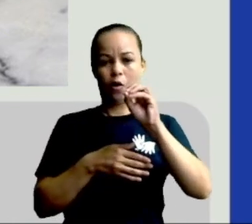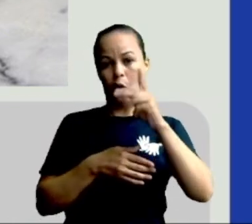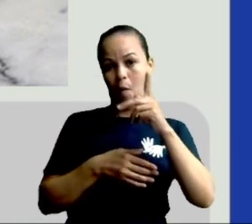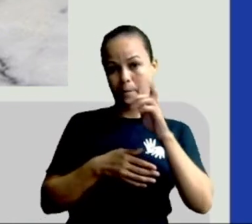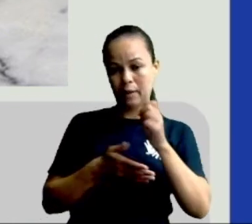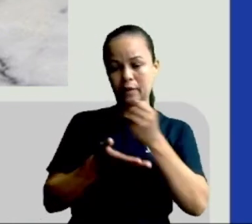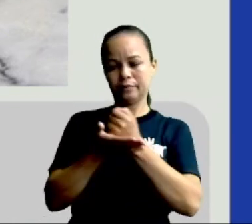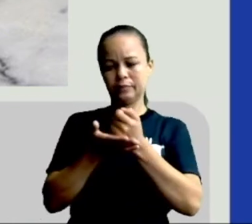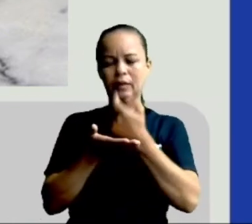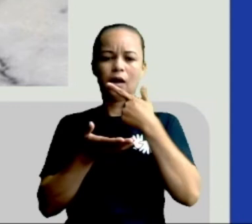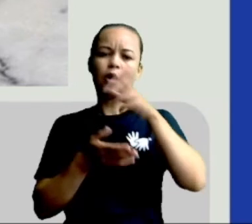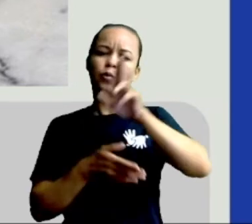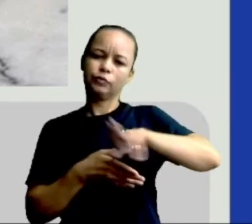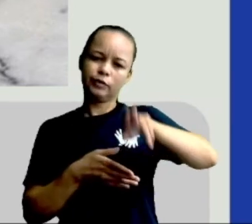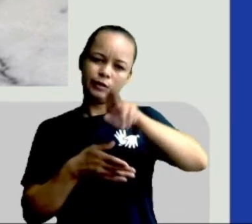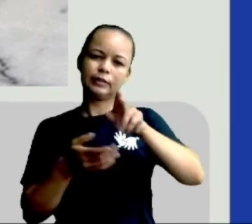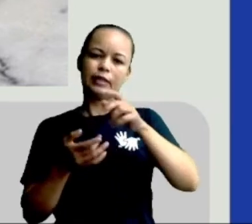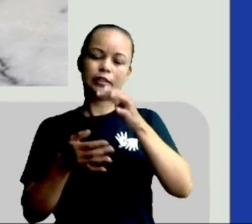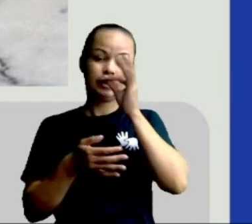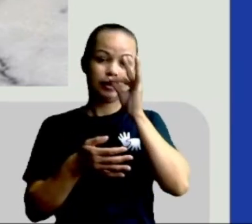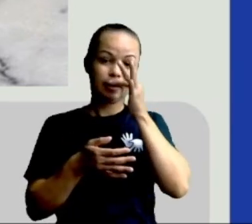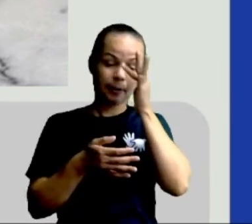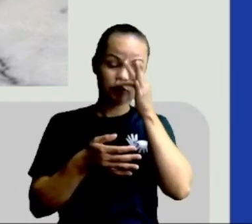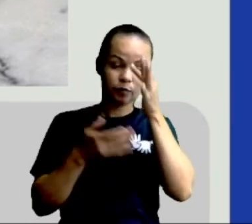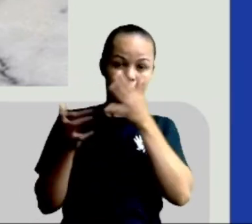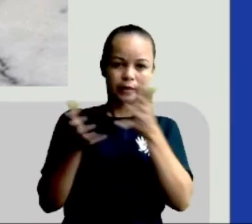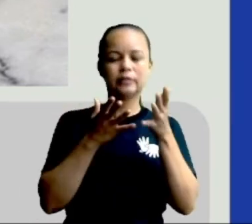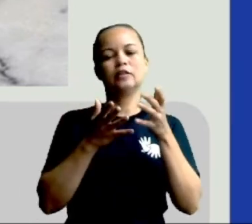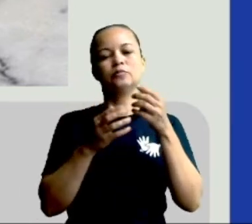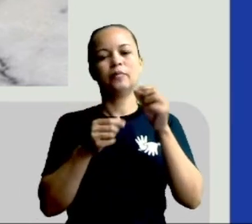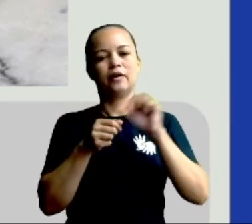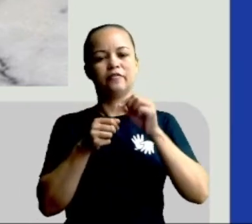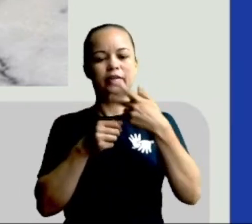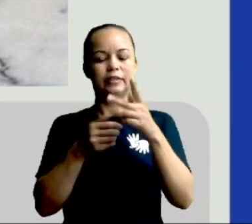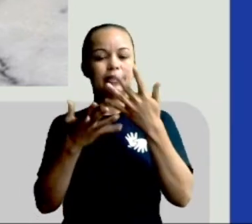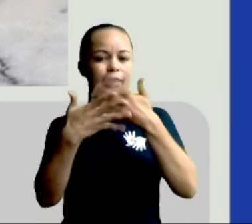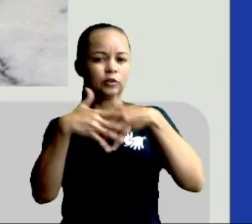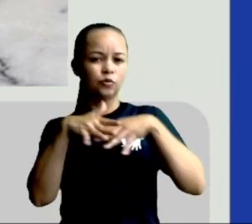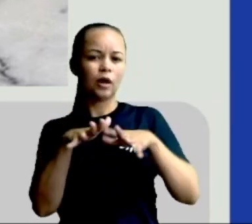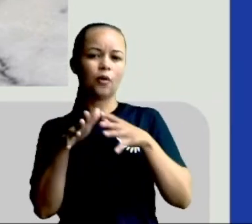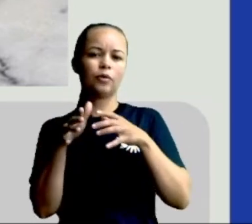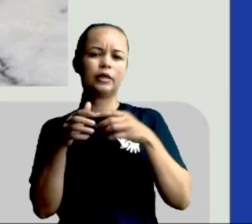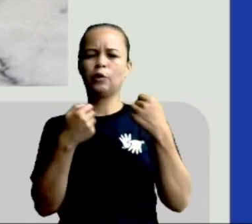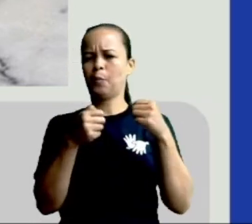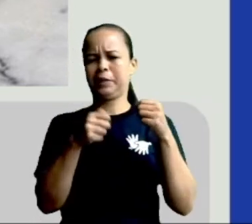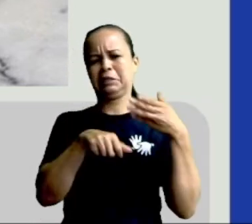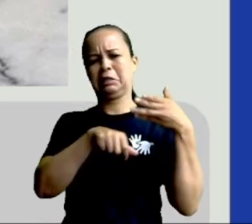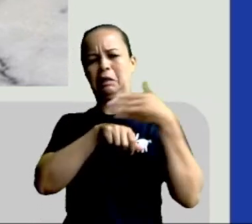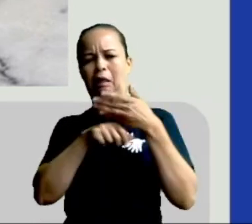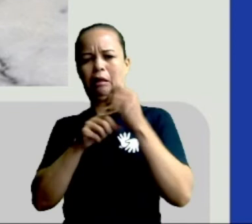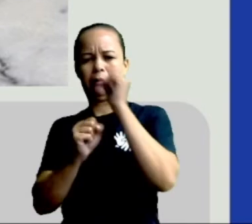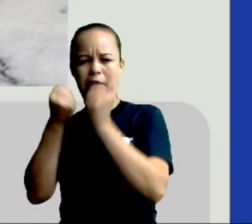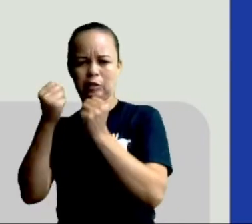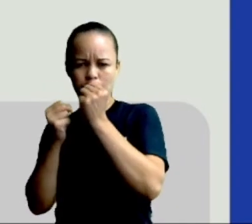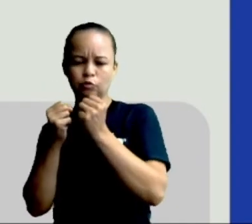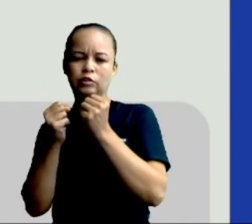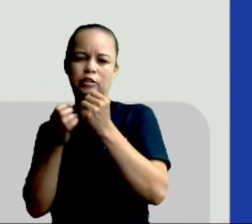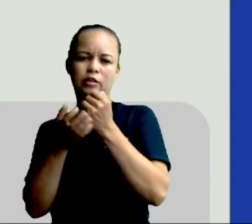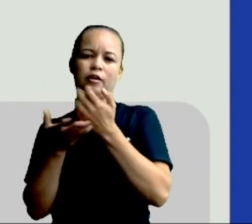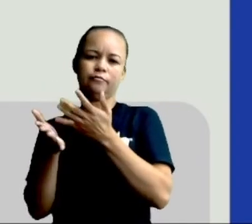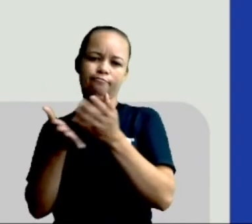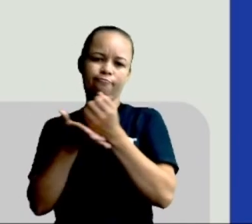para fabricar esses medicamentos também mais naturais, que não passam pela indústria farmacêutica aí,